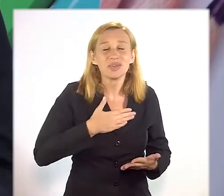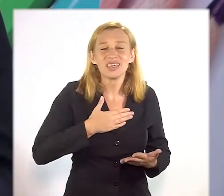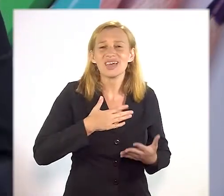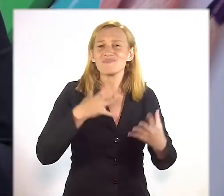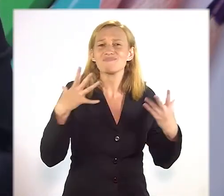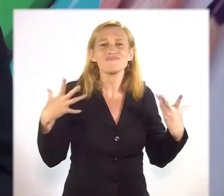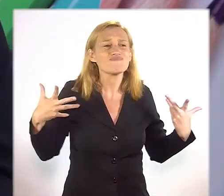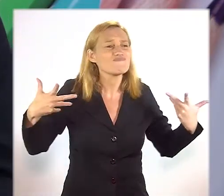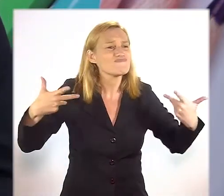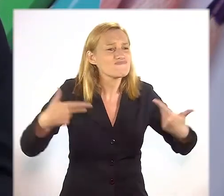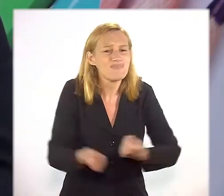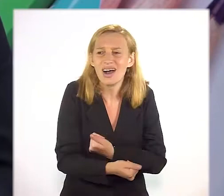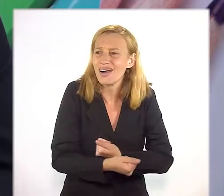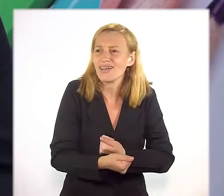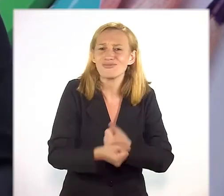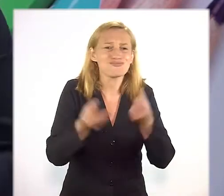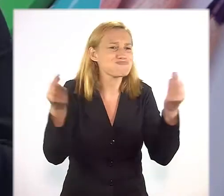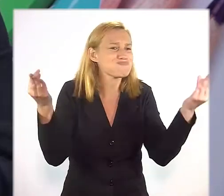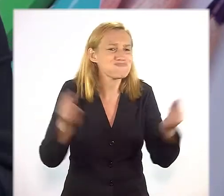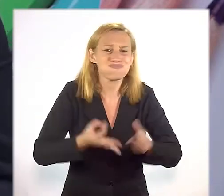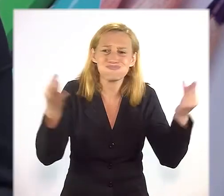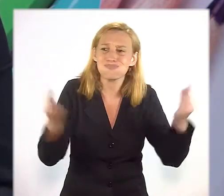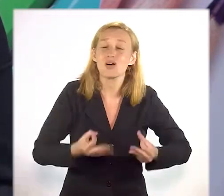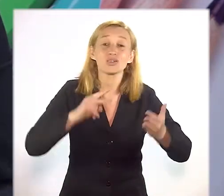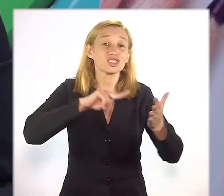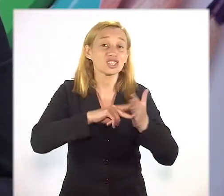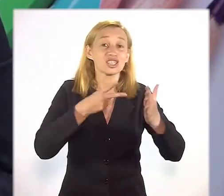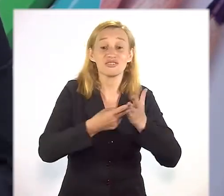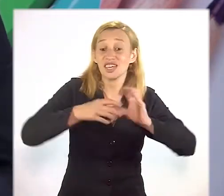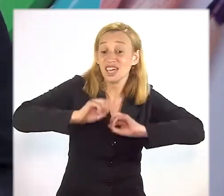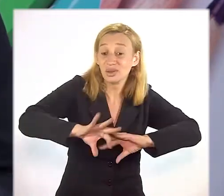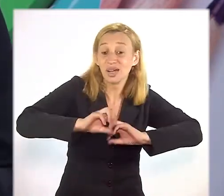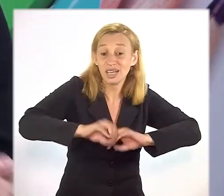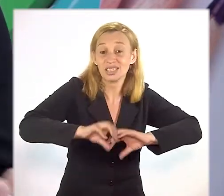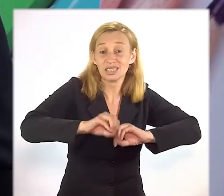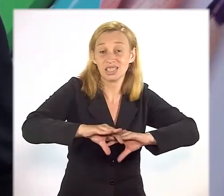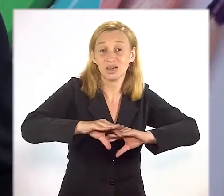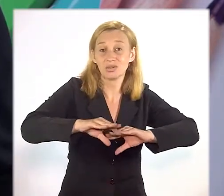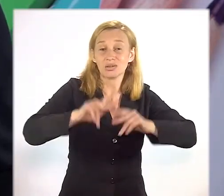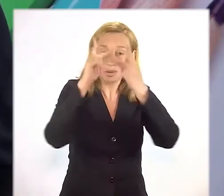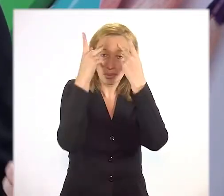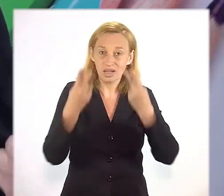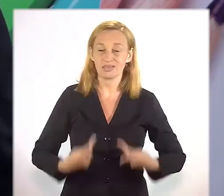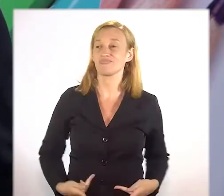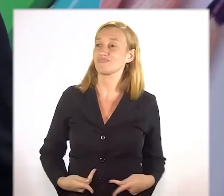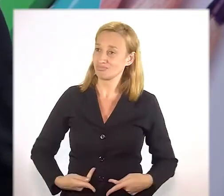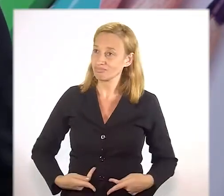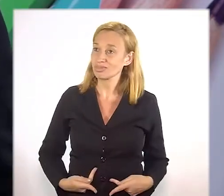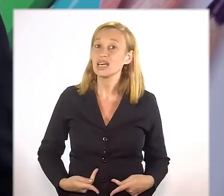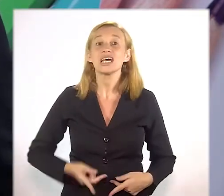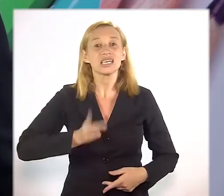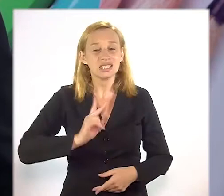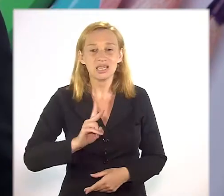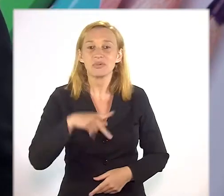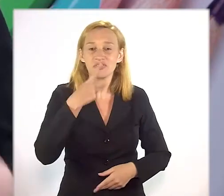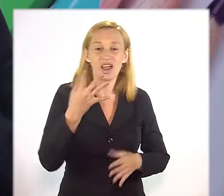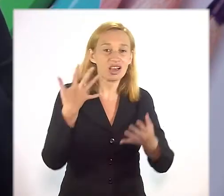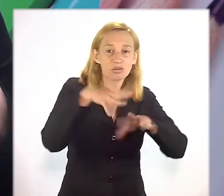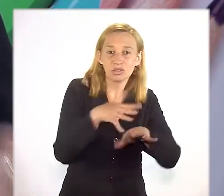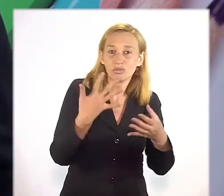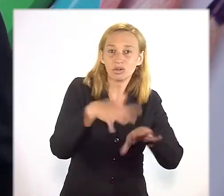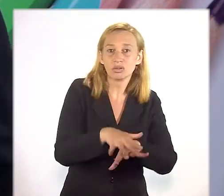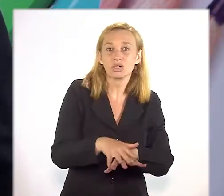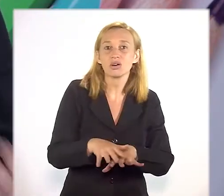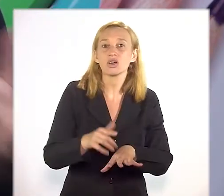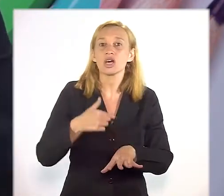mim é um caráter mais apurado do que significa uma educação para a humanização. Porque a gente sempre